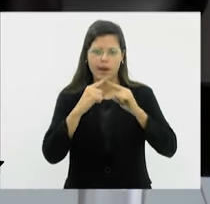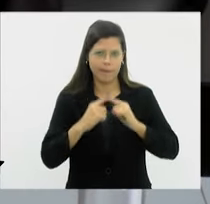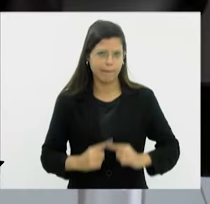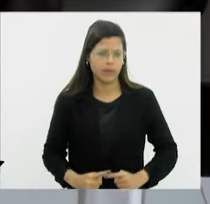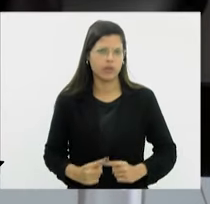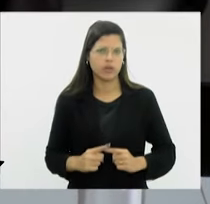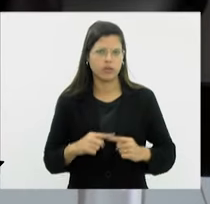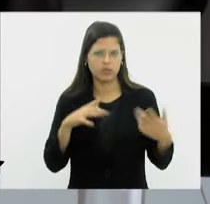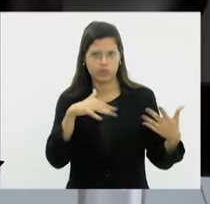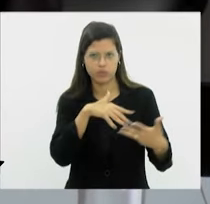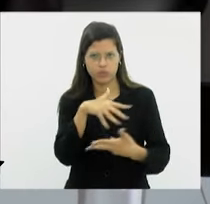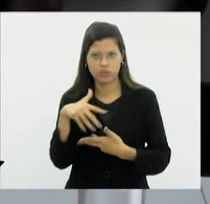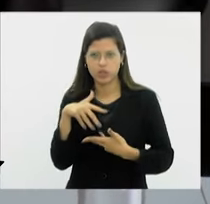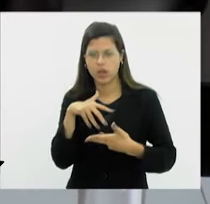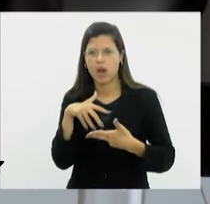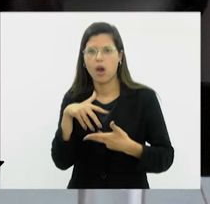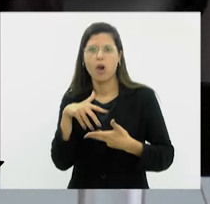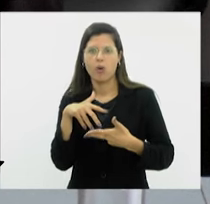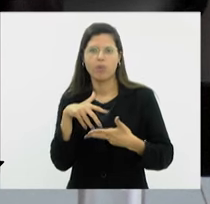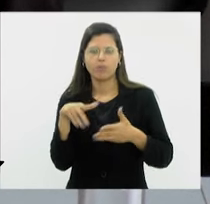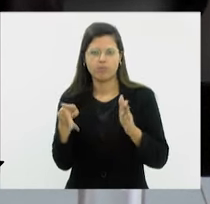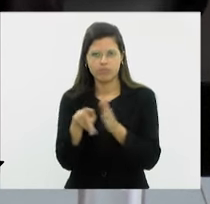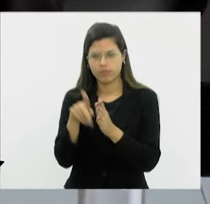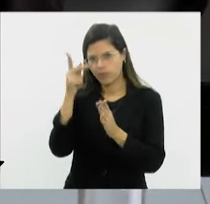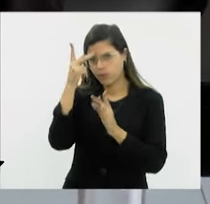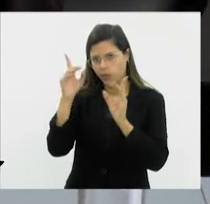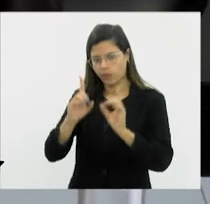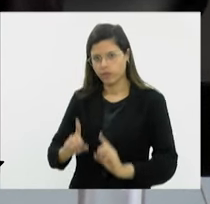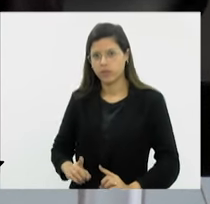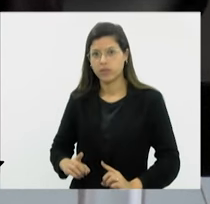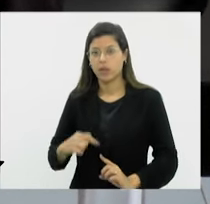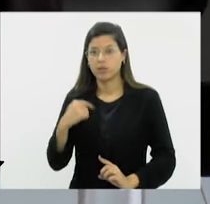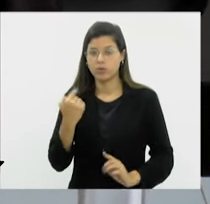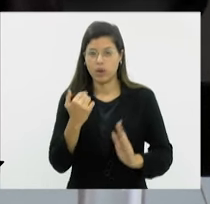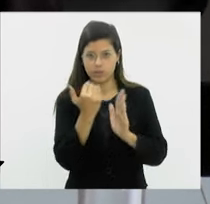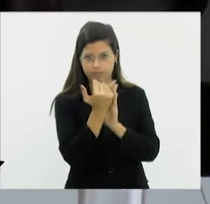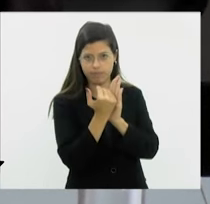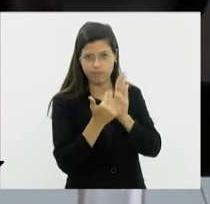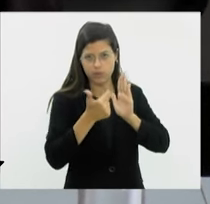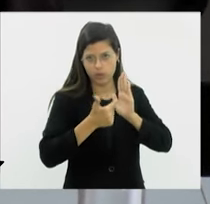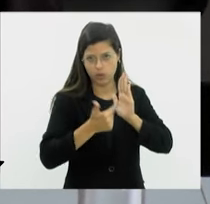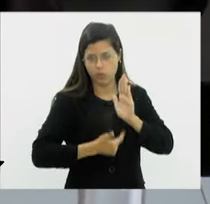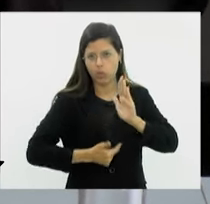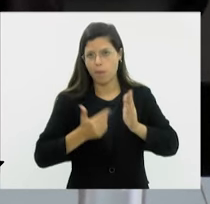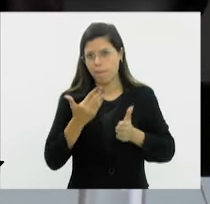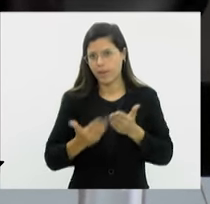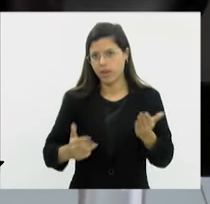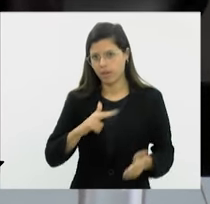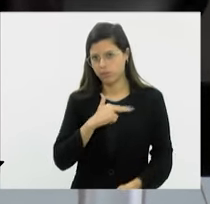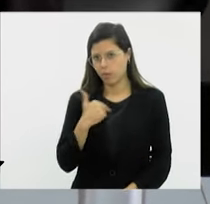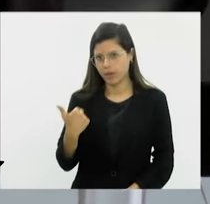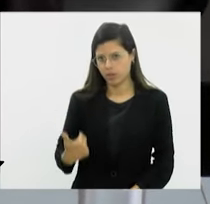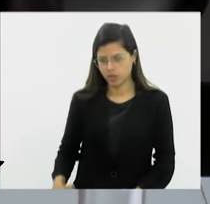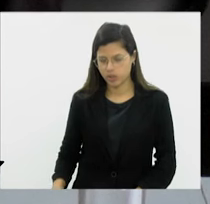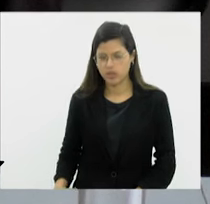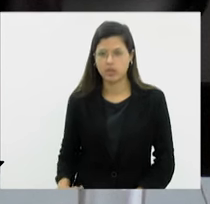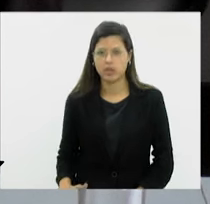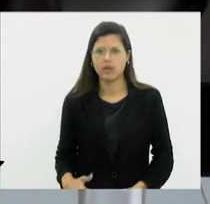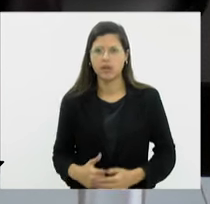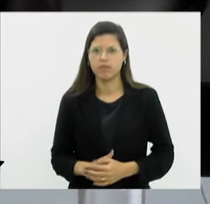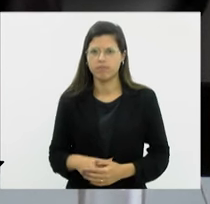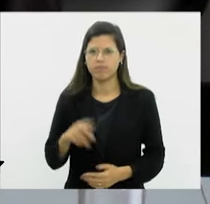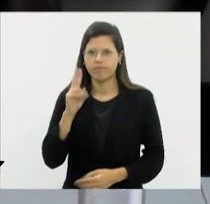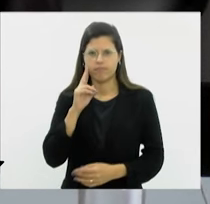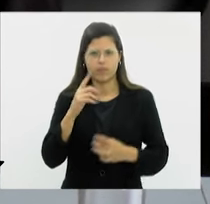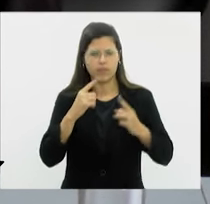nós fomos segundo, só perdemos para a China, e eu pude ver diversas competições pela